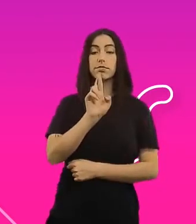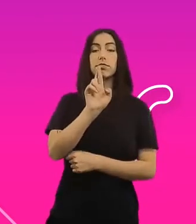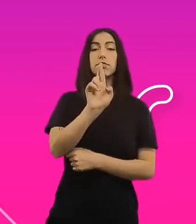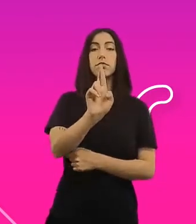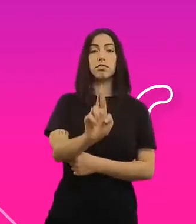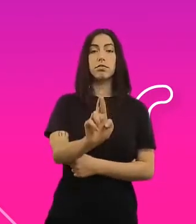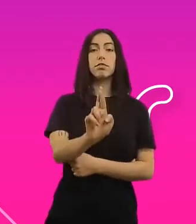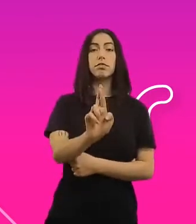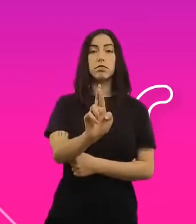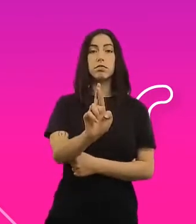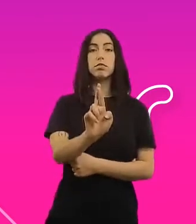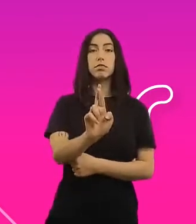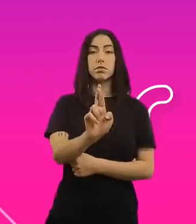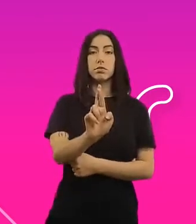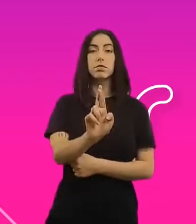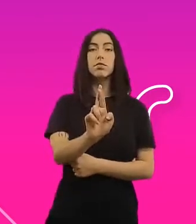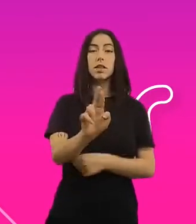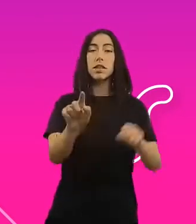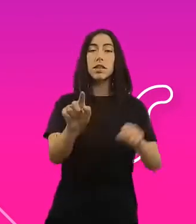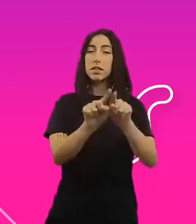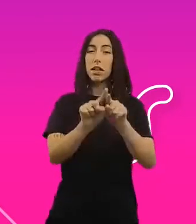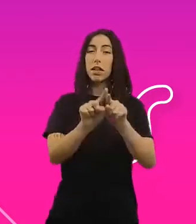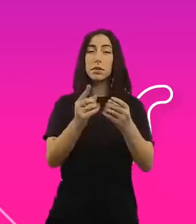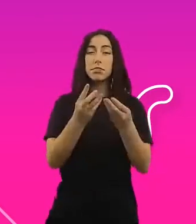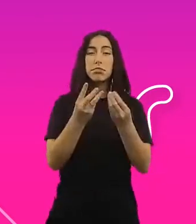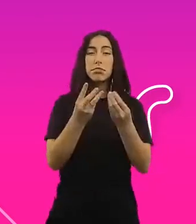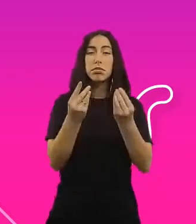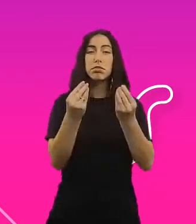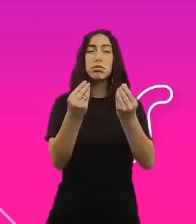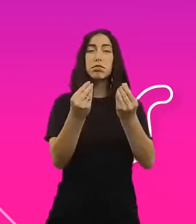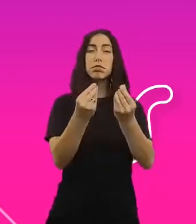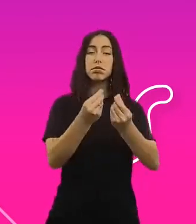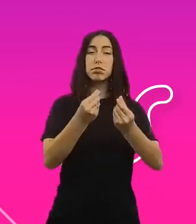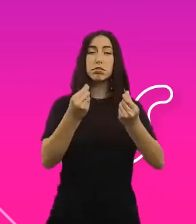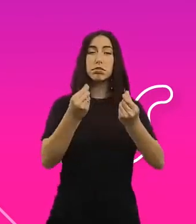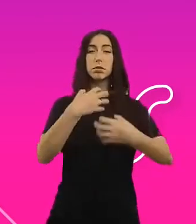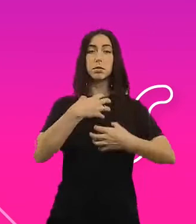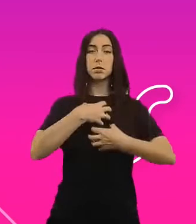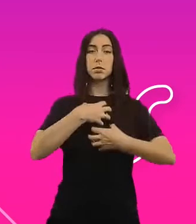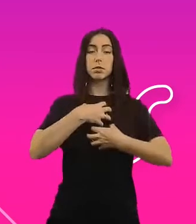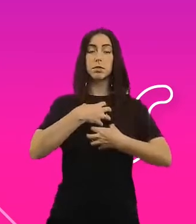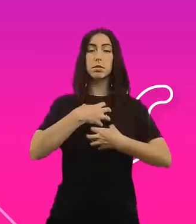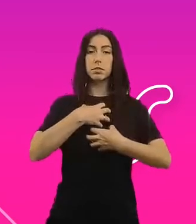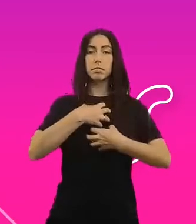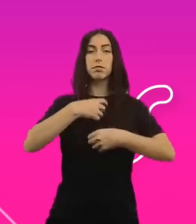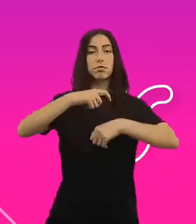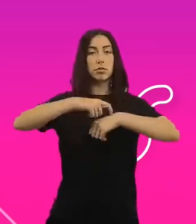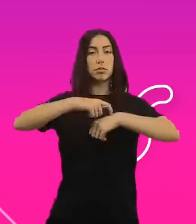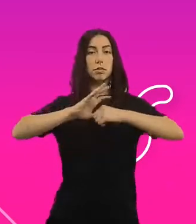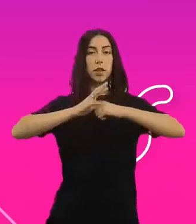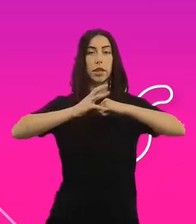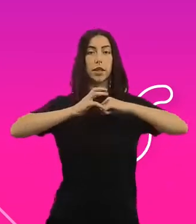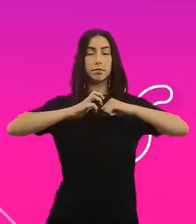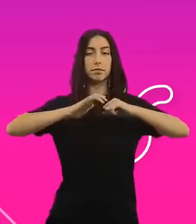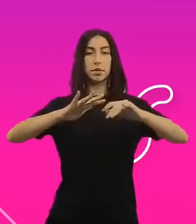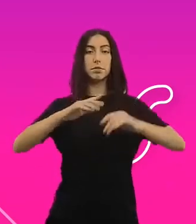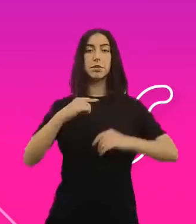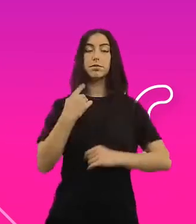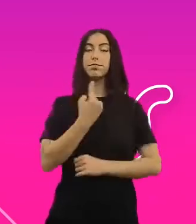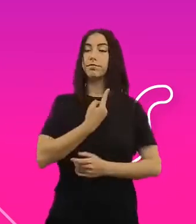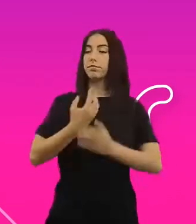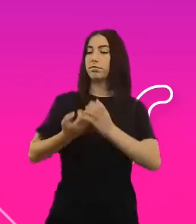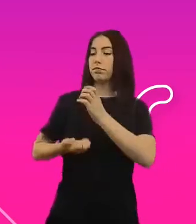e fica vulnerável diante desse cenário de pandemia, nós constituímos um projeto que